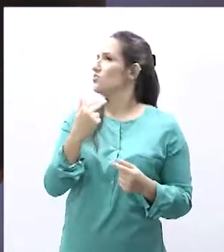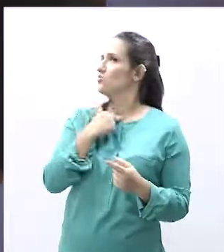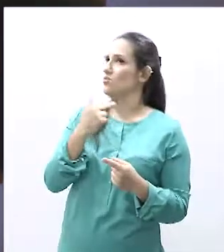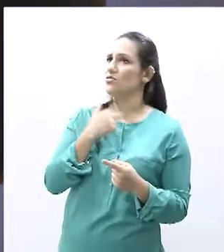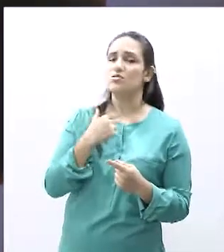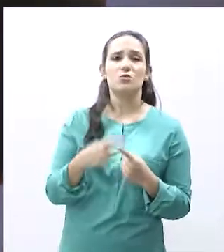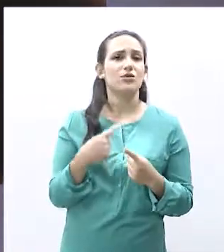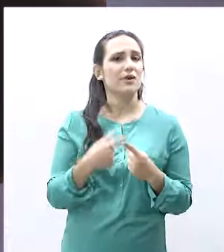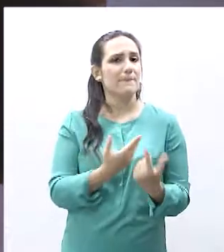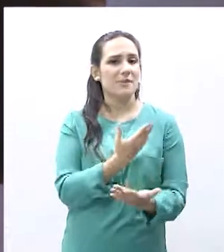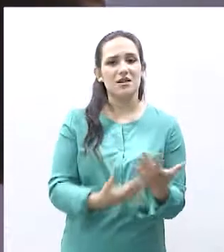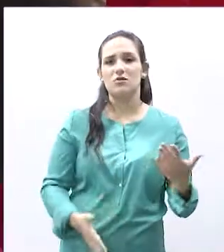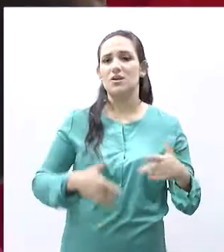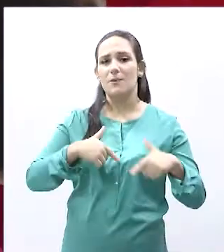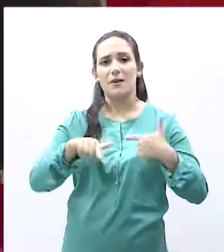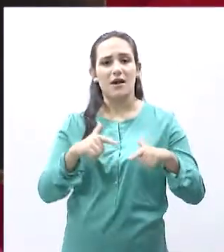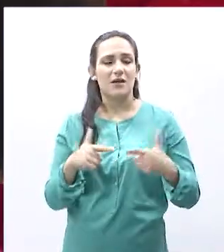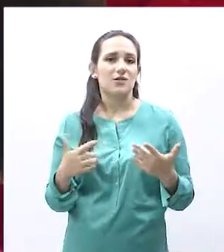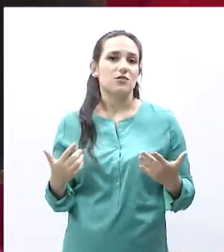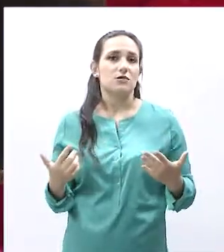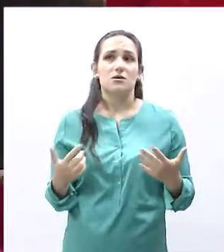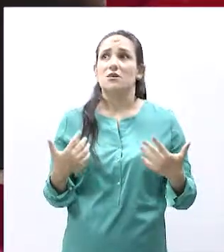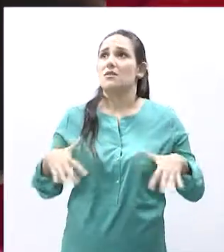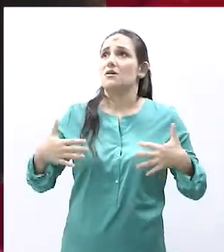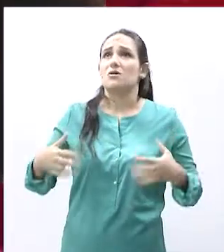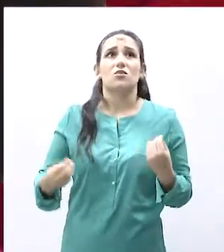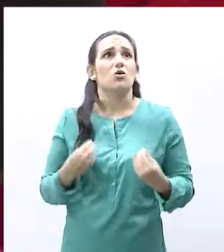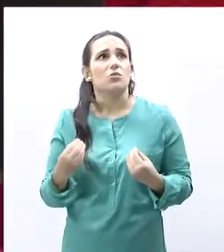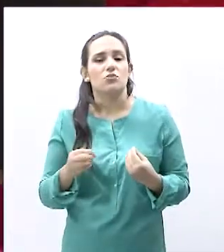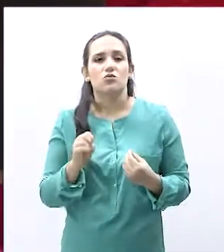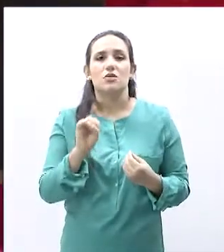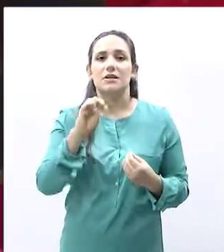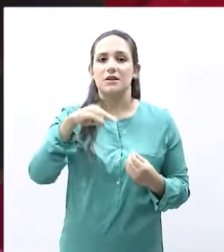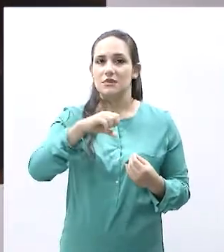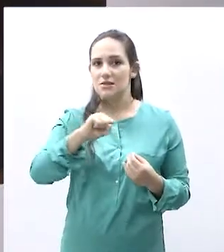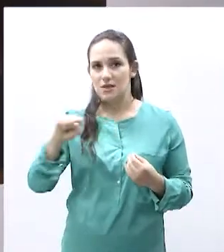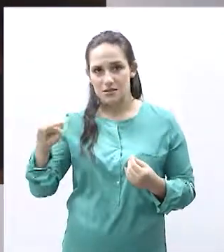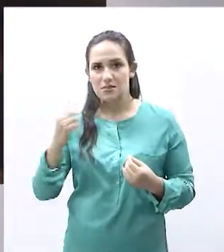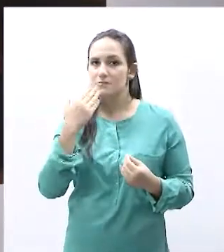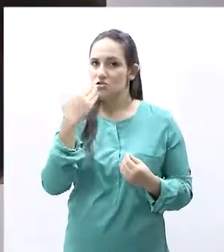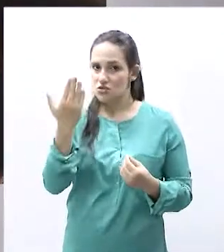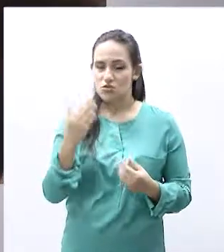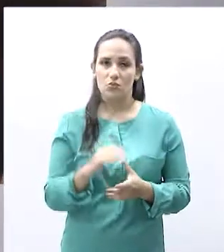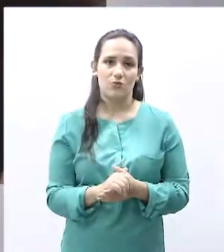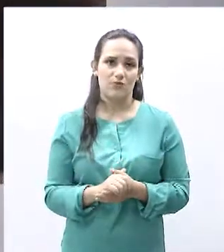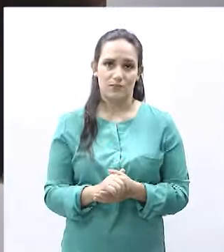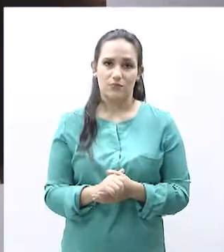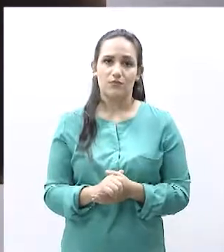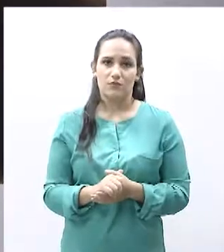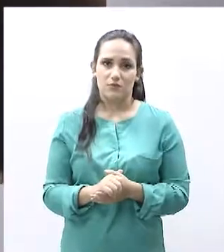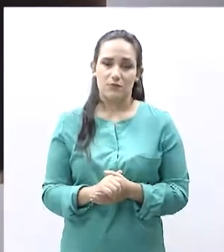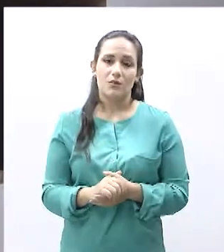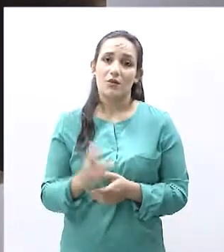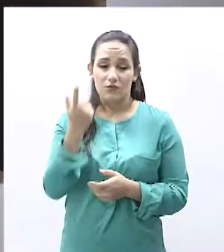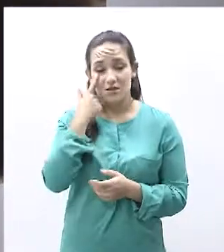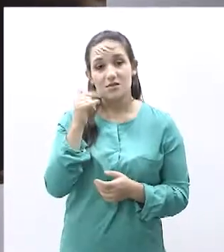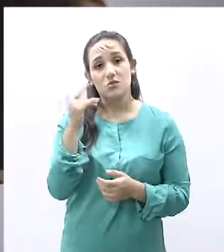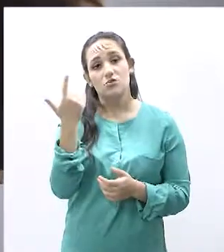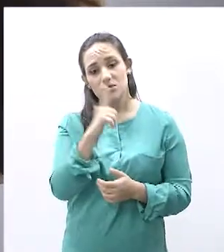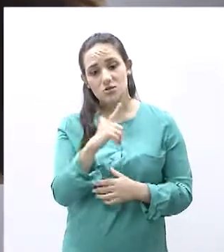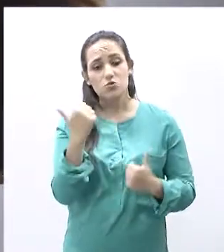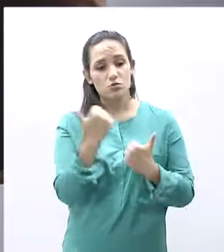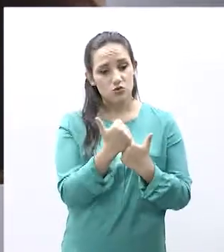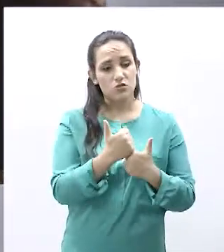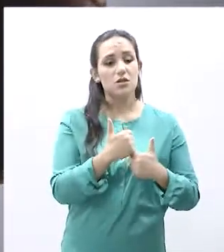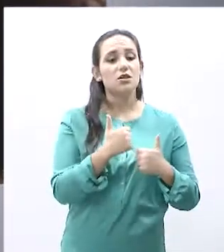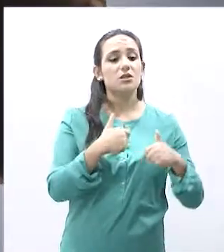gente perdeu renda, perdeu emprego, e aí se socorreu do INSS tentando se aposentar para substituir a renda do